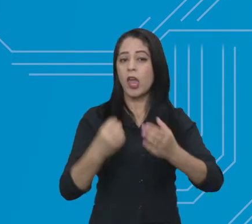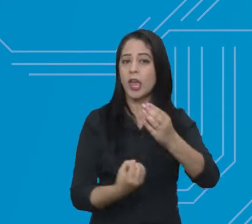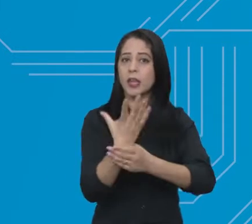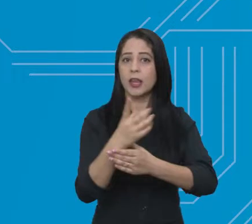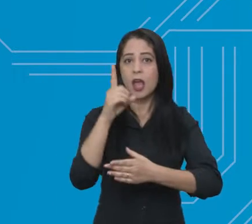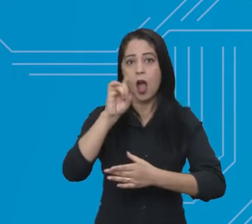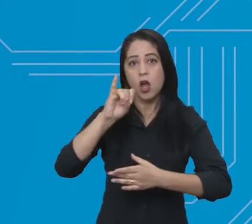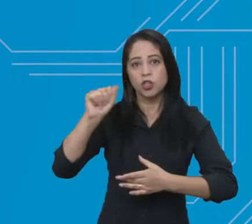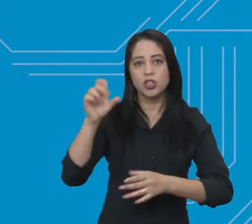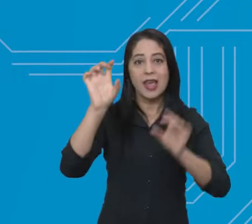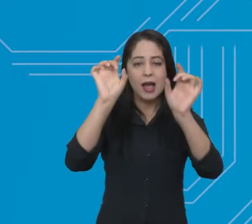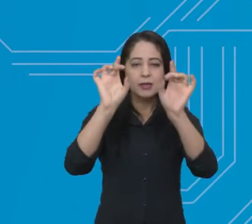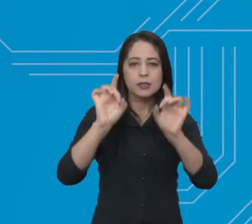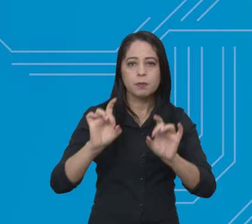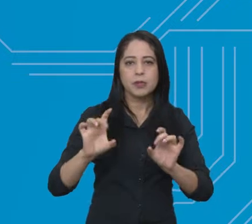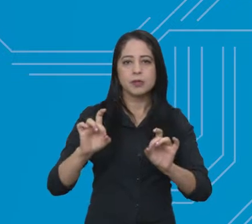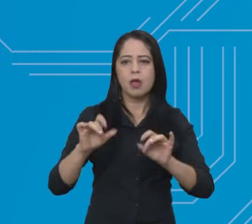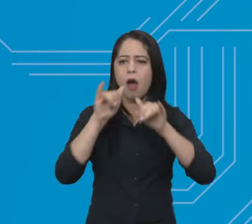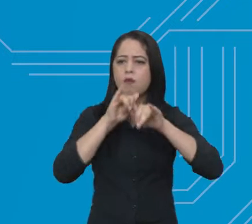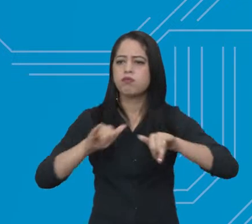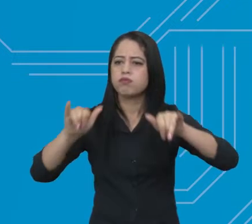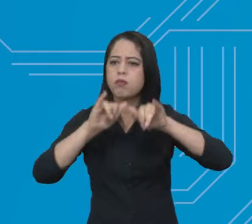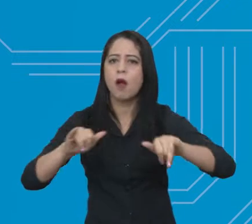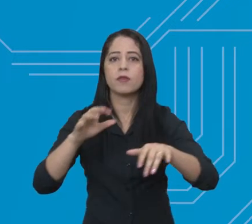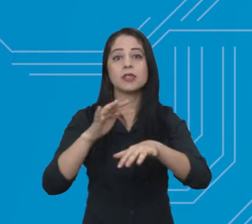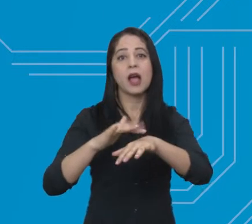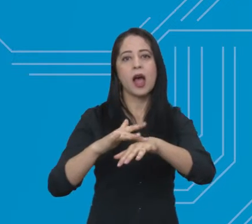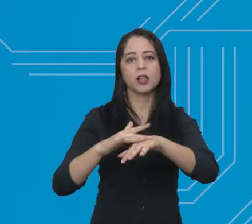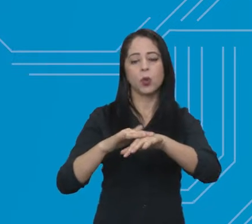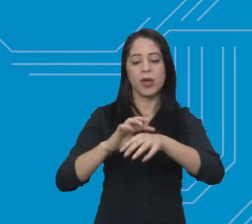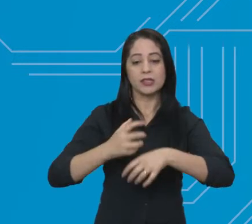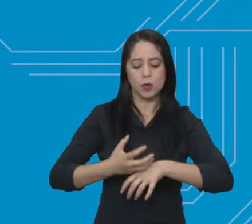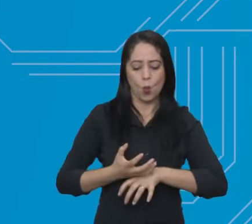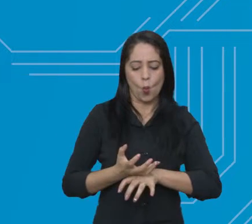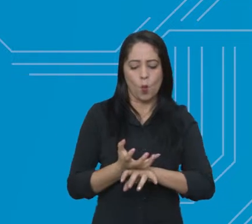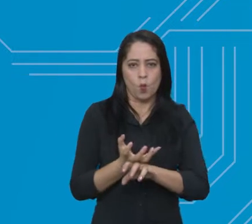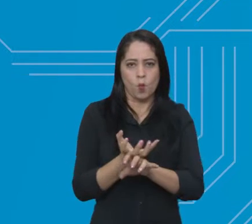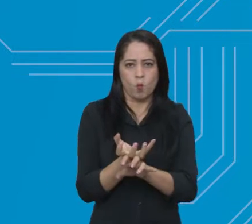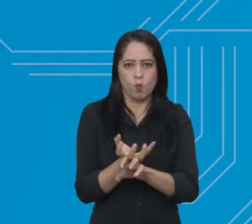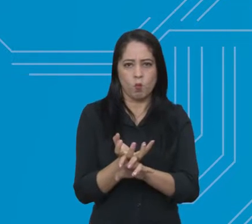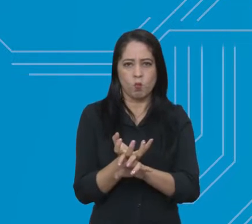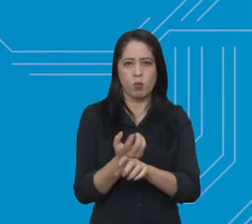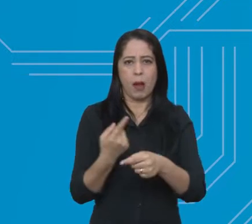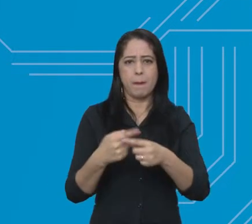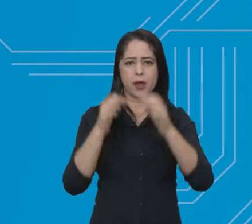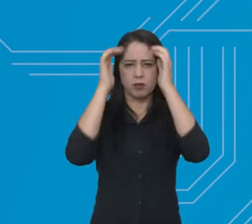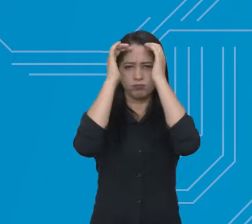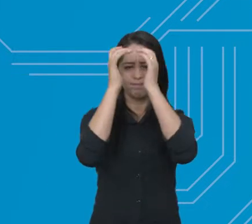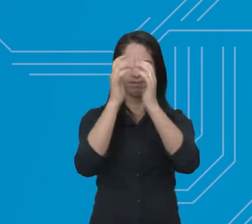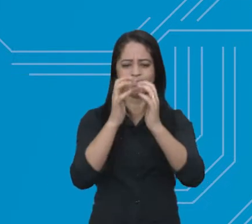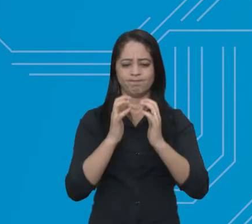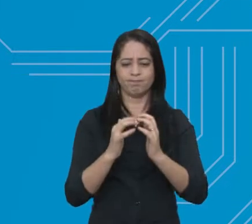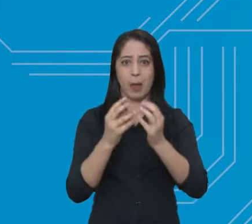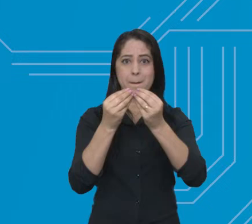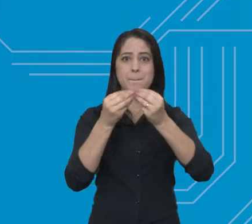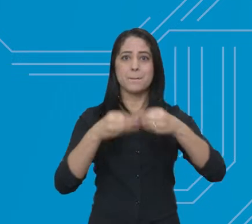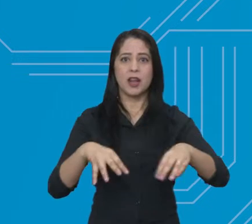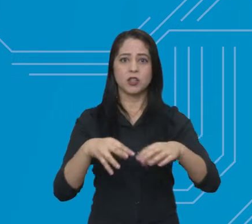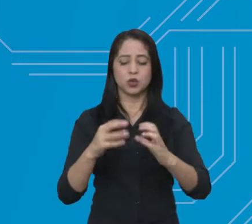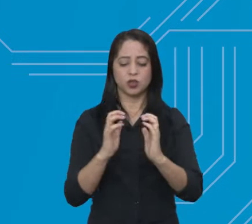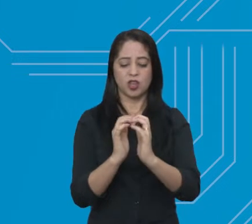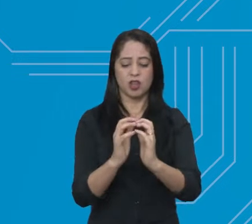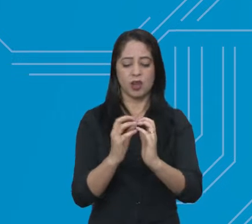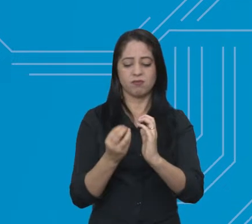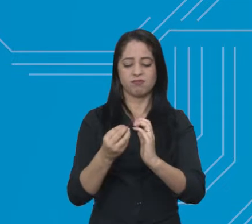José instituiu o Dia Municipal de Conscientização à Atrofia Muscular Espinhal. É uma doença genética rara que